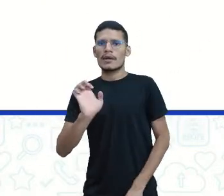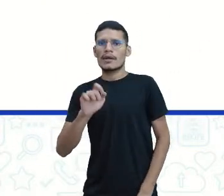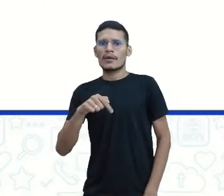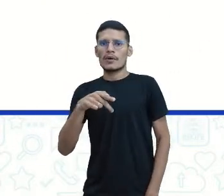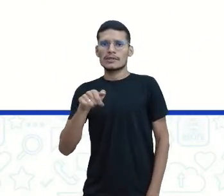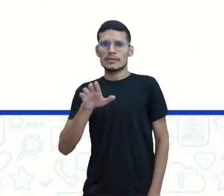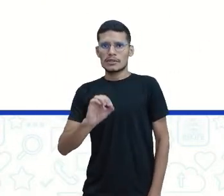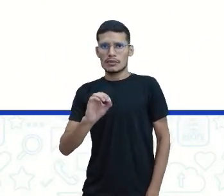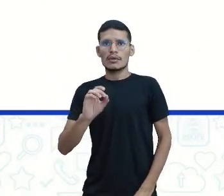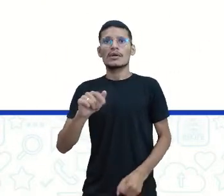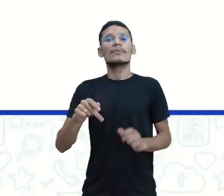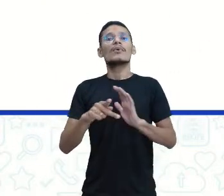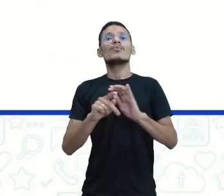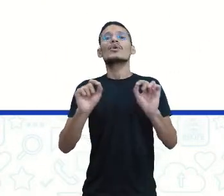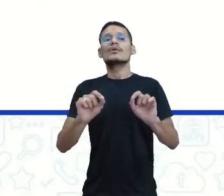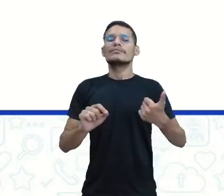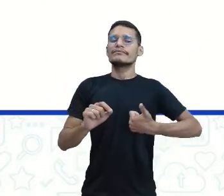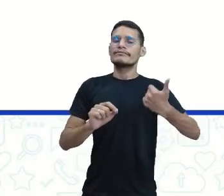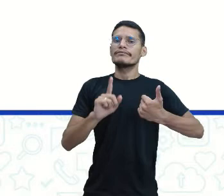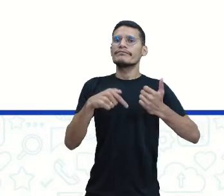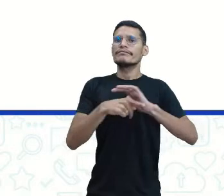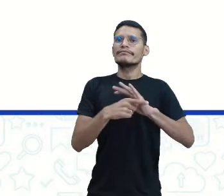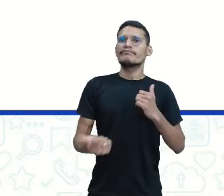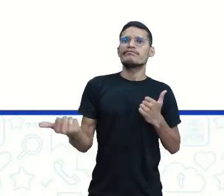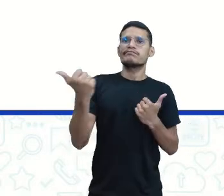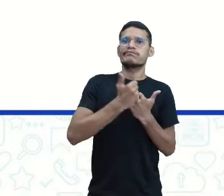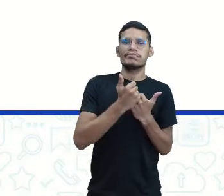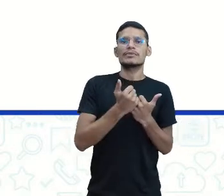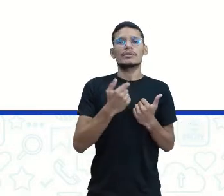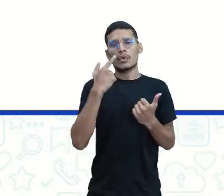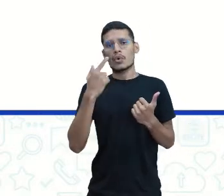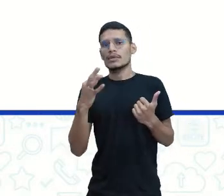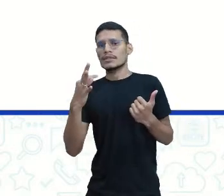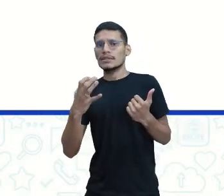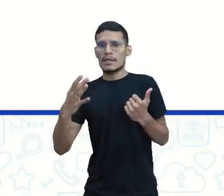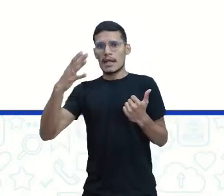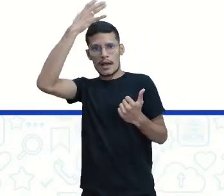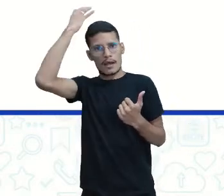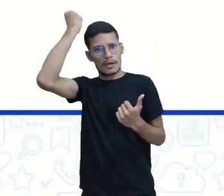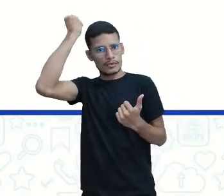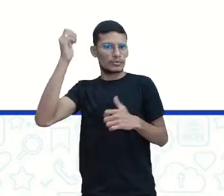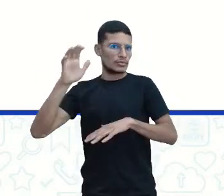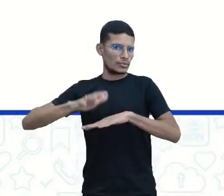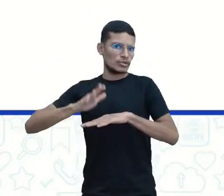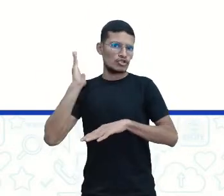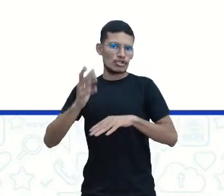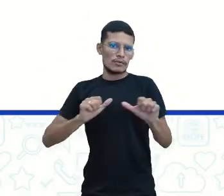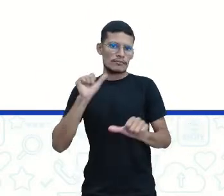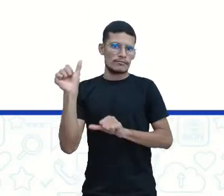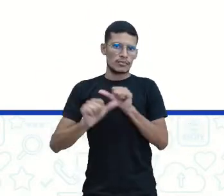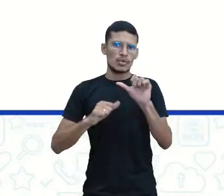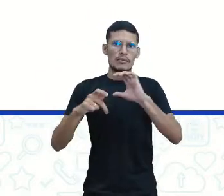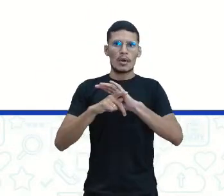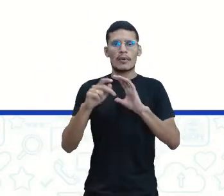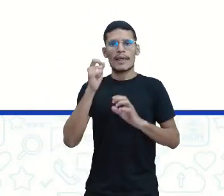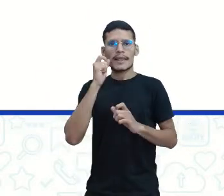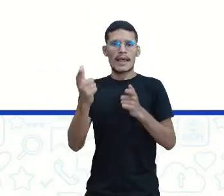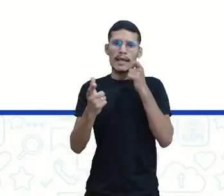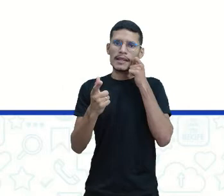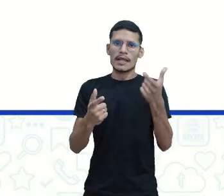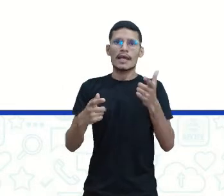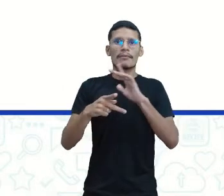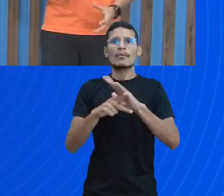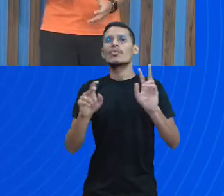método da substituição. Então, aqui, ó, o Tiago já trocou aqui, né, a ideia aí do